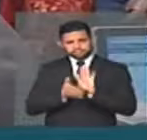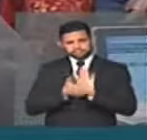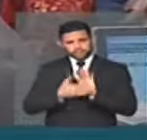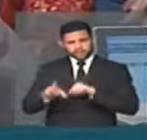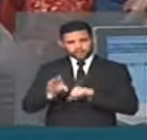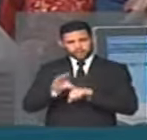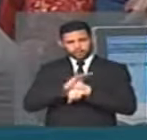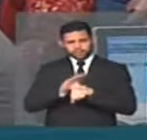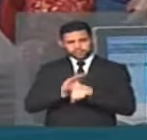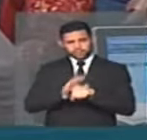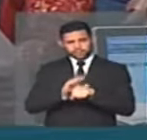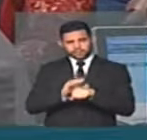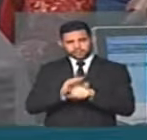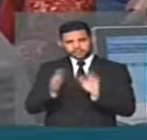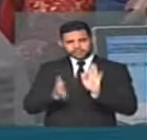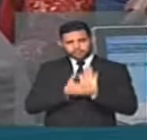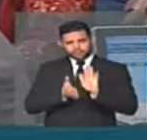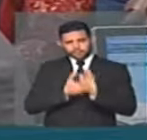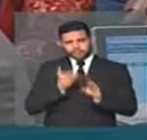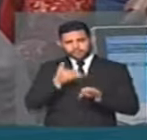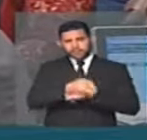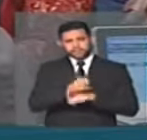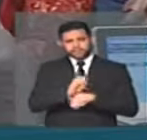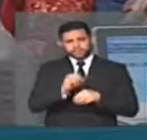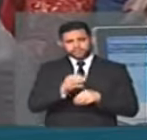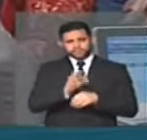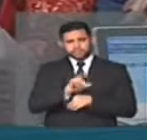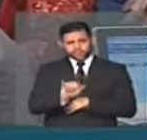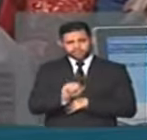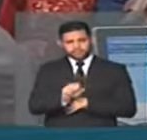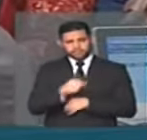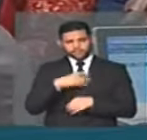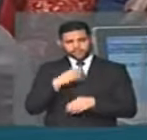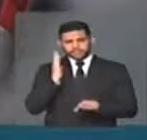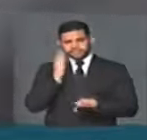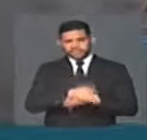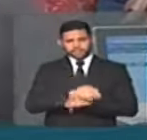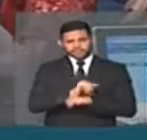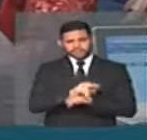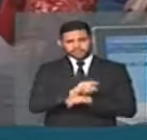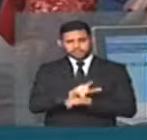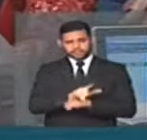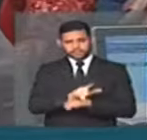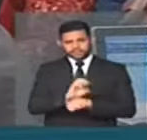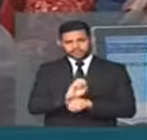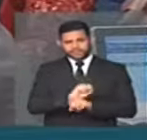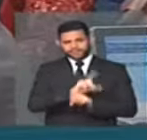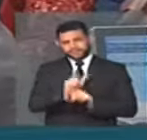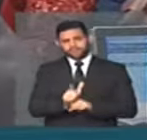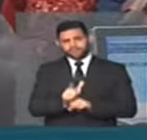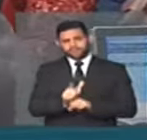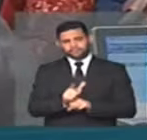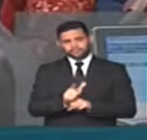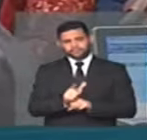constitucional. Essa matéria vai parar no Supremo. Ela vai parar com uma ação direta de inconstitucionalidade. É evidente.